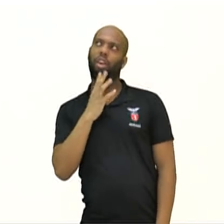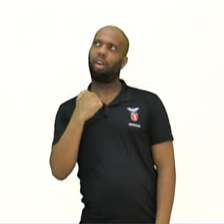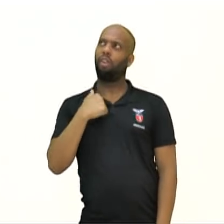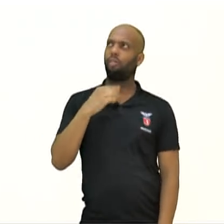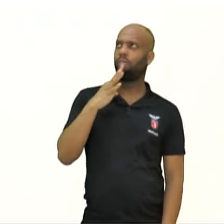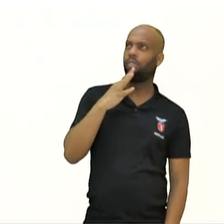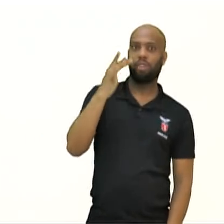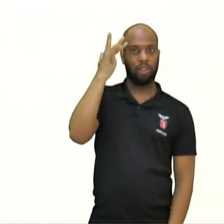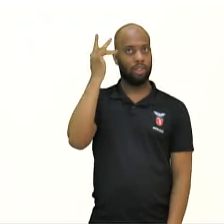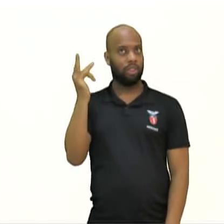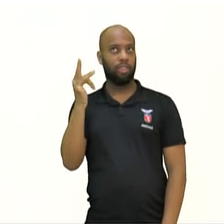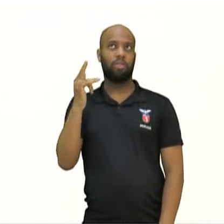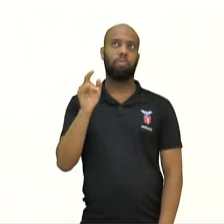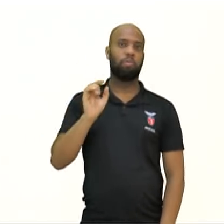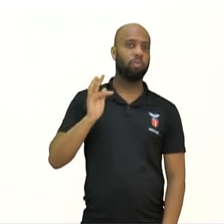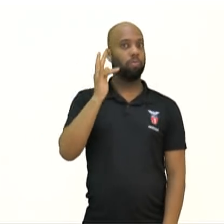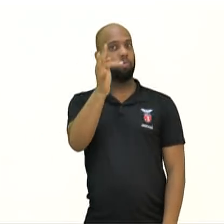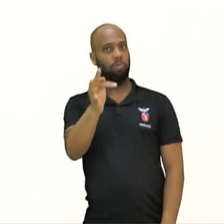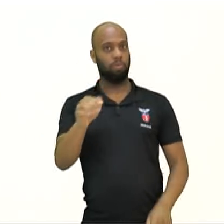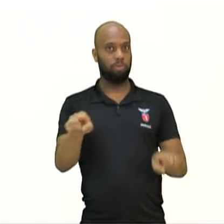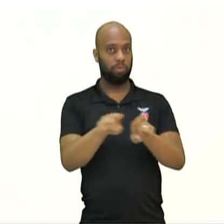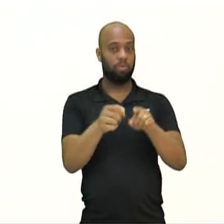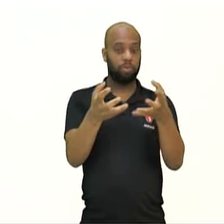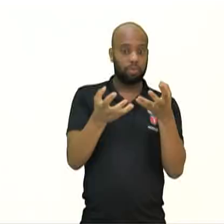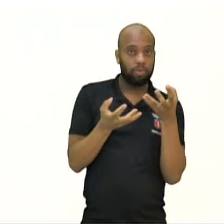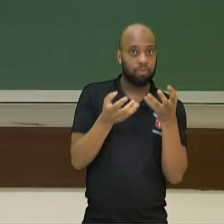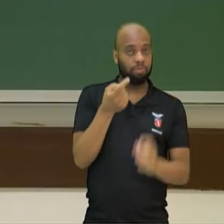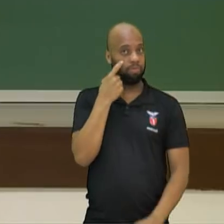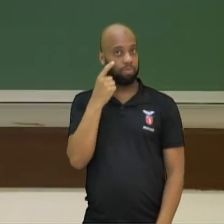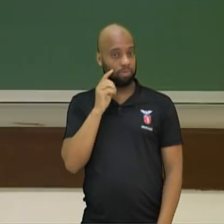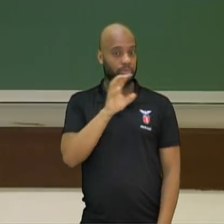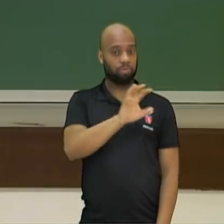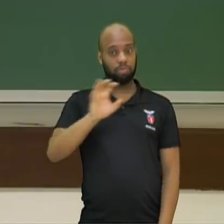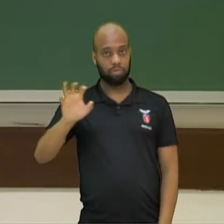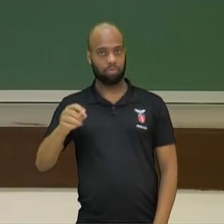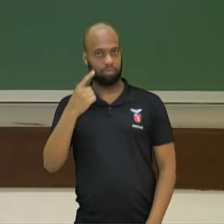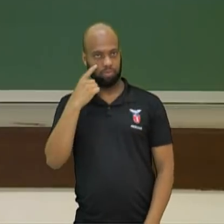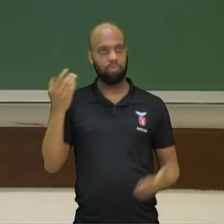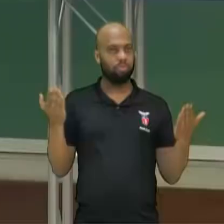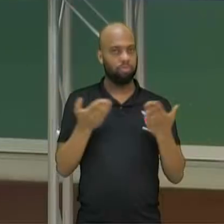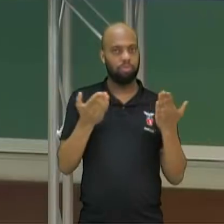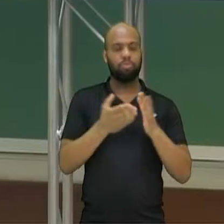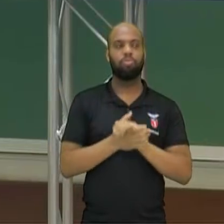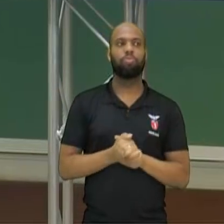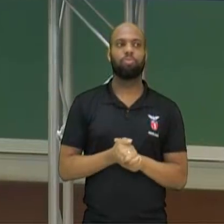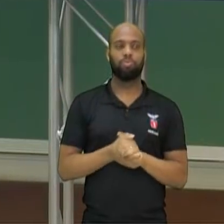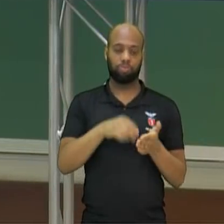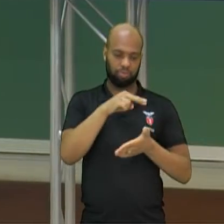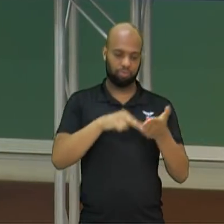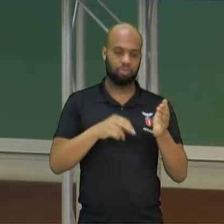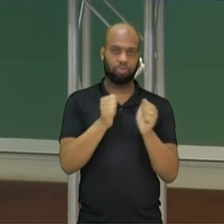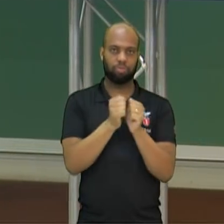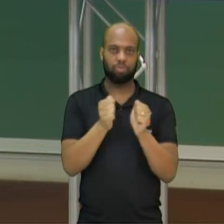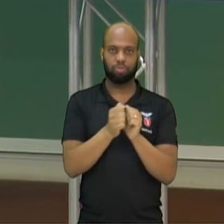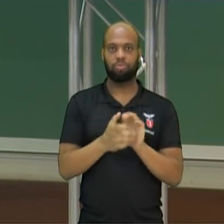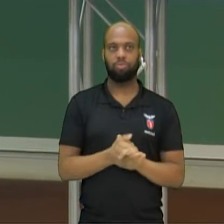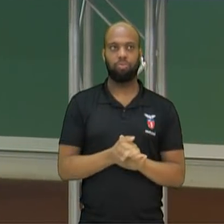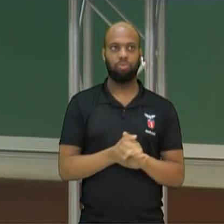né, amanhã, quem sabe, eu quero ver esse lugar. Então vamos lá ler juntos.